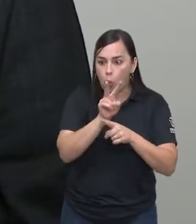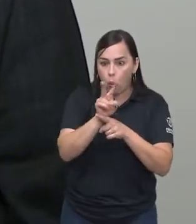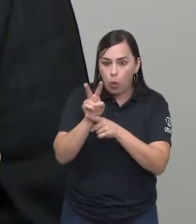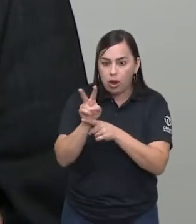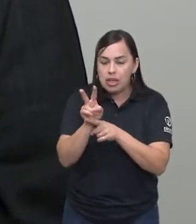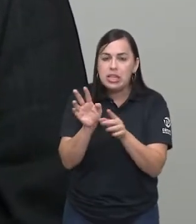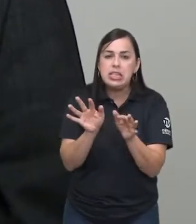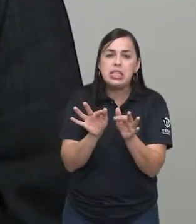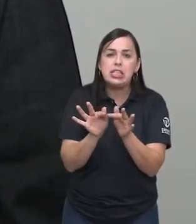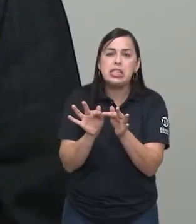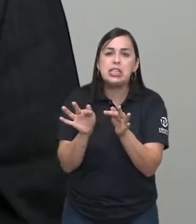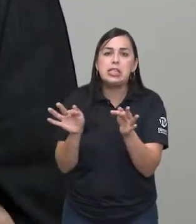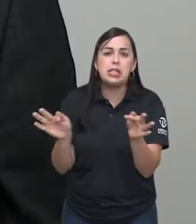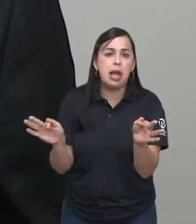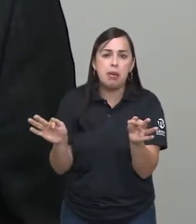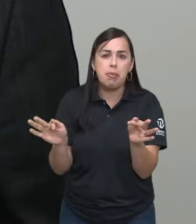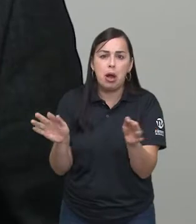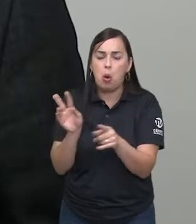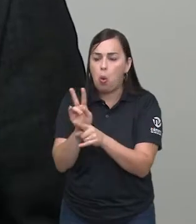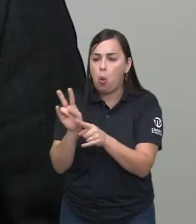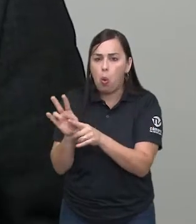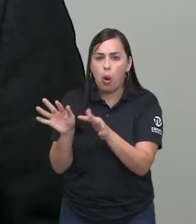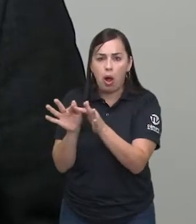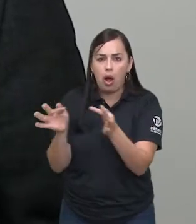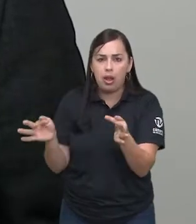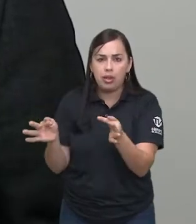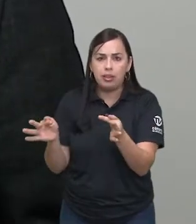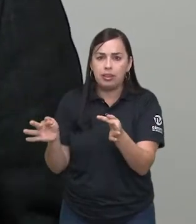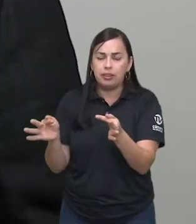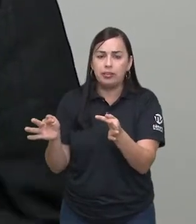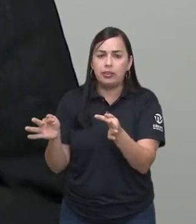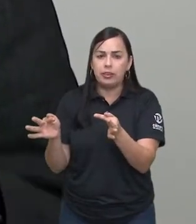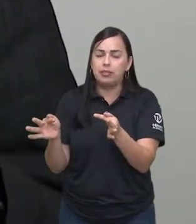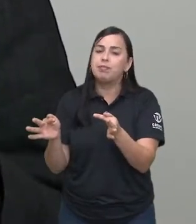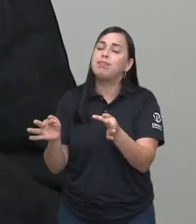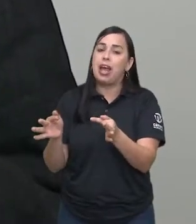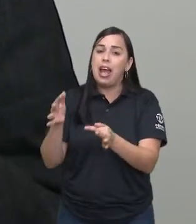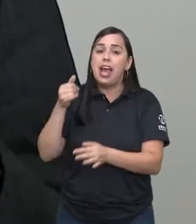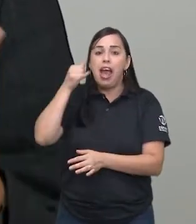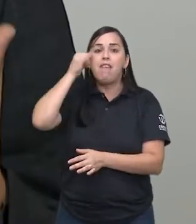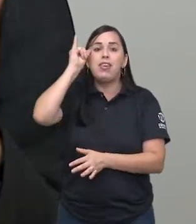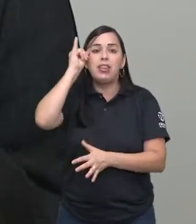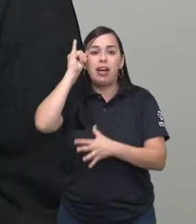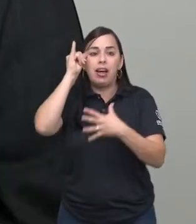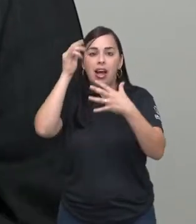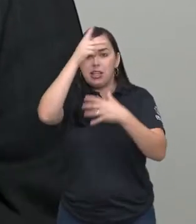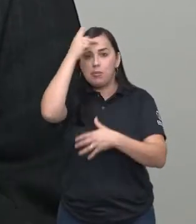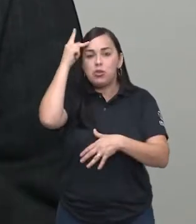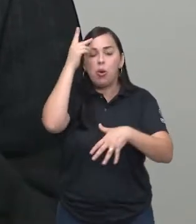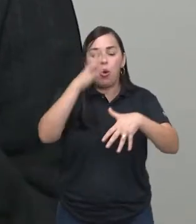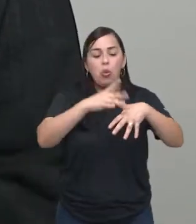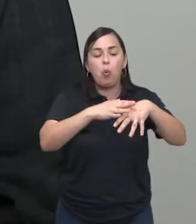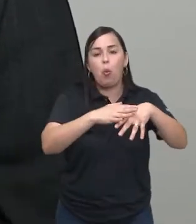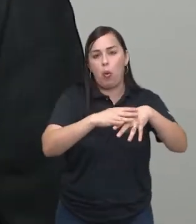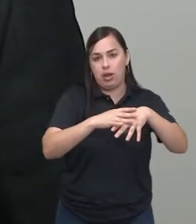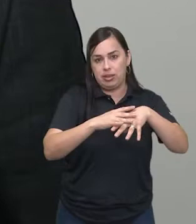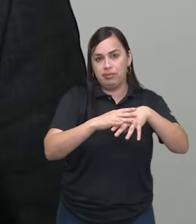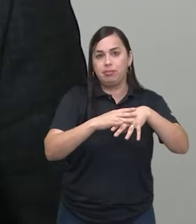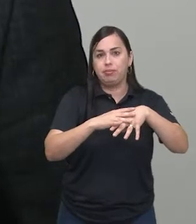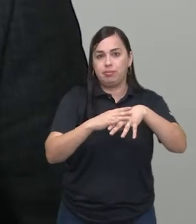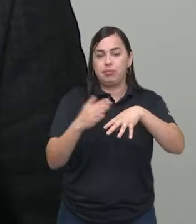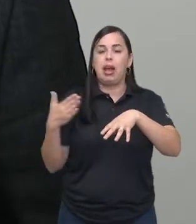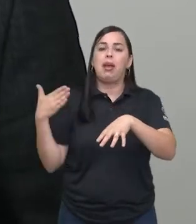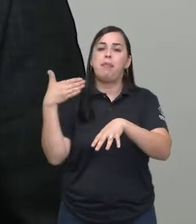de maneira tão simples, né, eliminando esses focos de proliferação, nós vamos evitar que pessoas fiquem doentes,